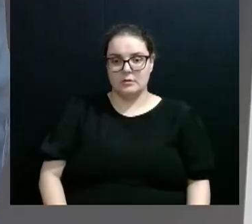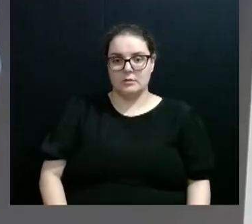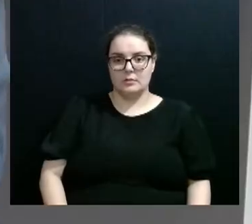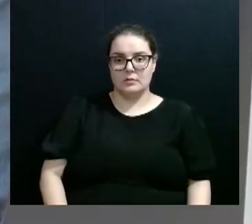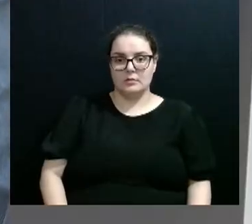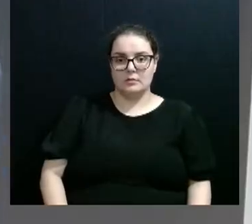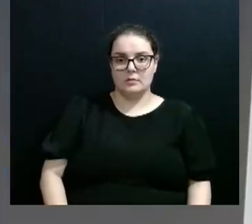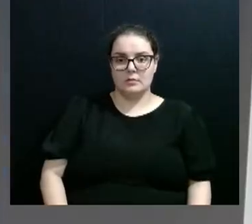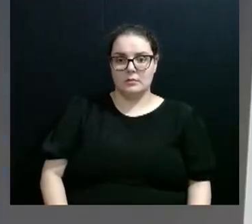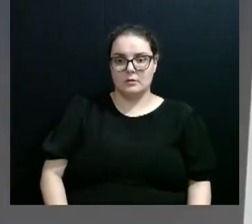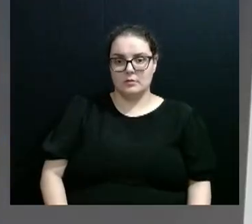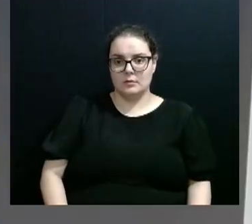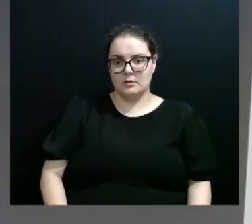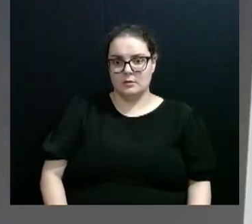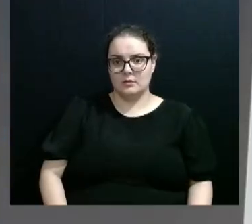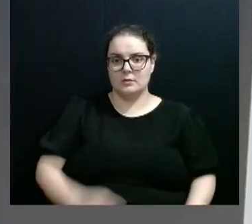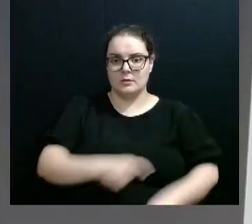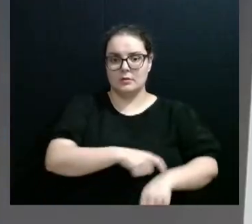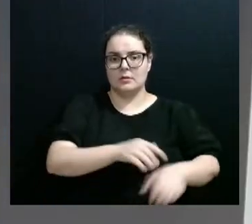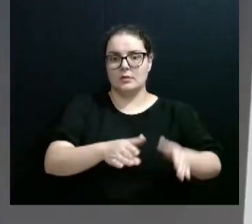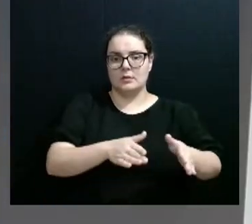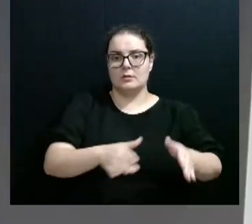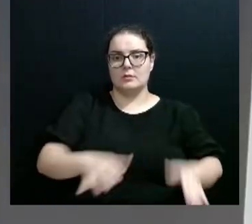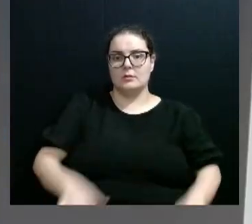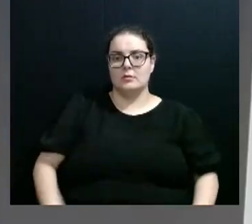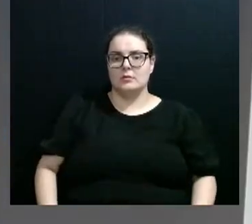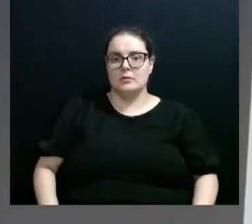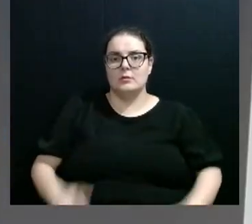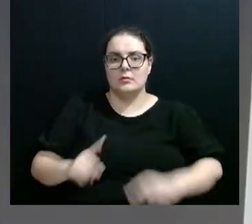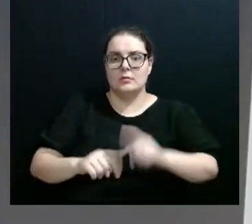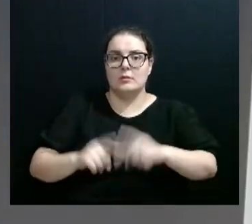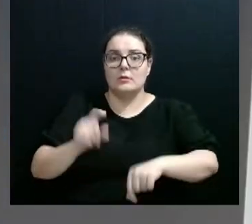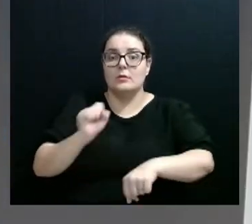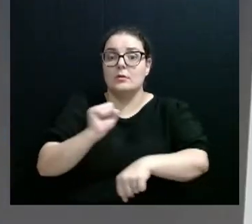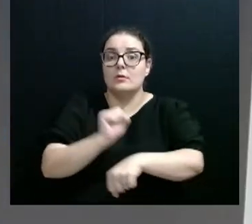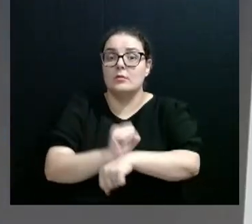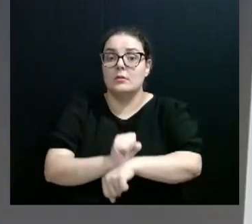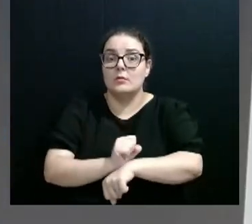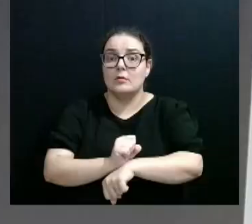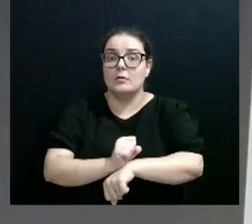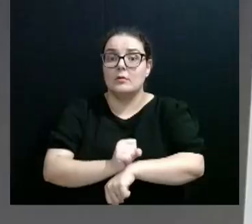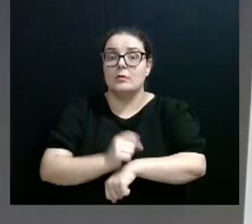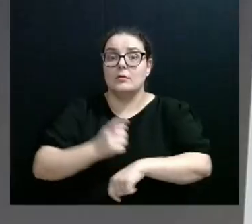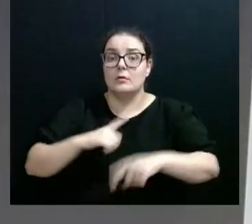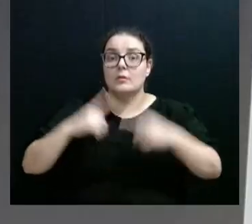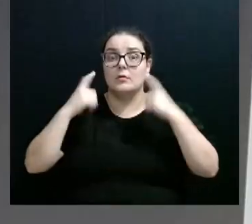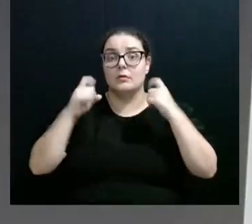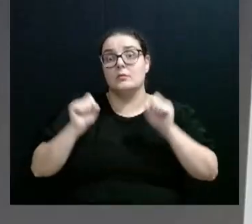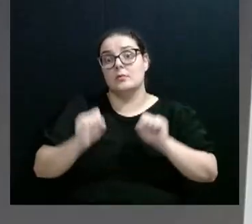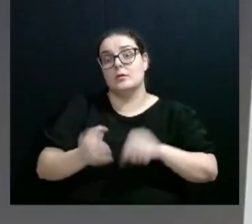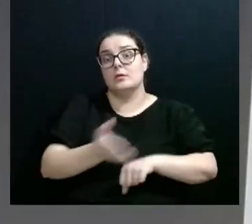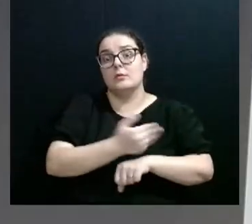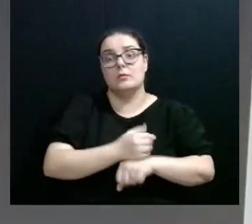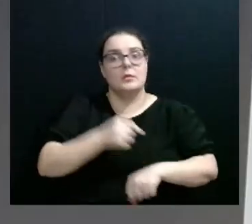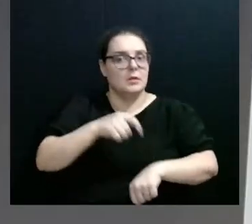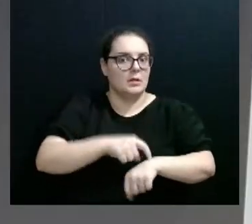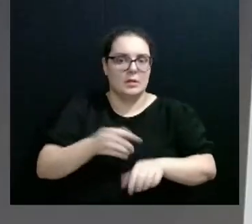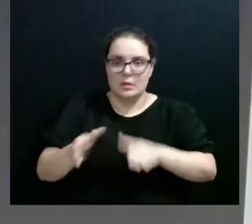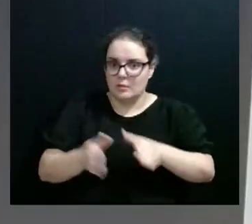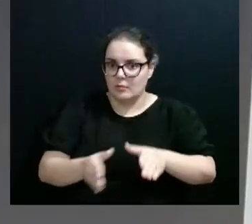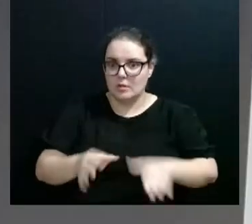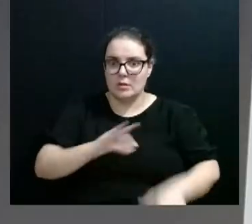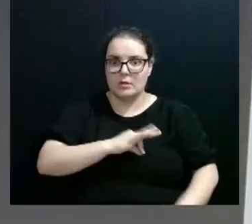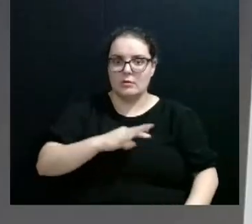naquele momento, exatamente, tinha um equipamento de som parado. Houve som? Pode ter havido. Mas naquele exato momento que eu estava vendo a